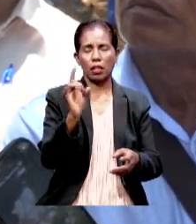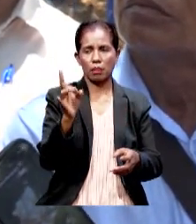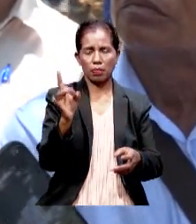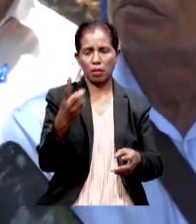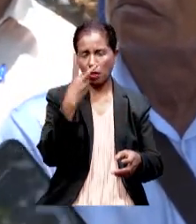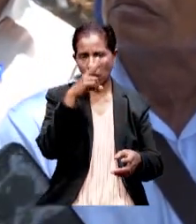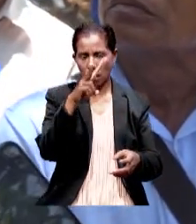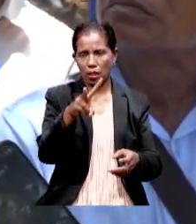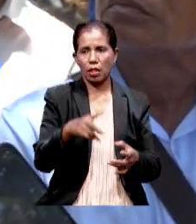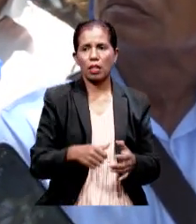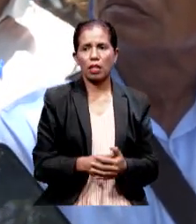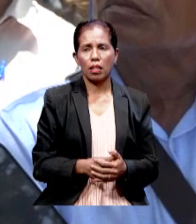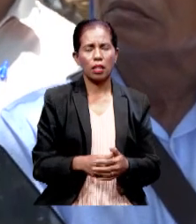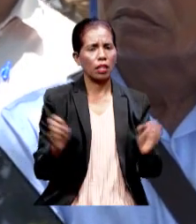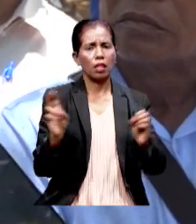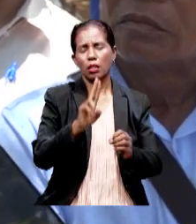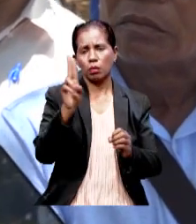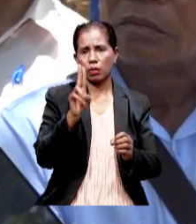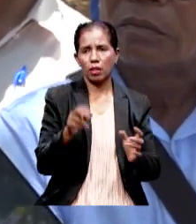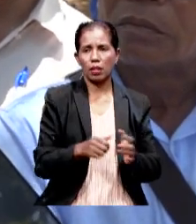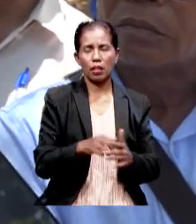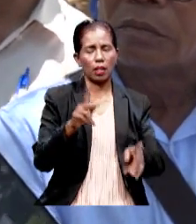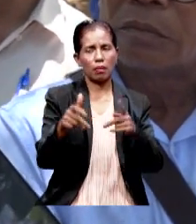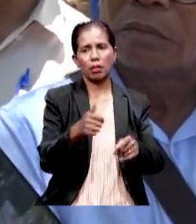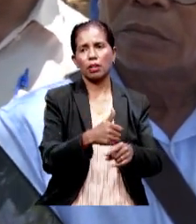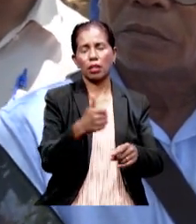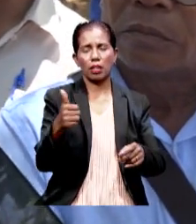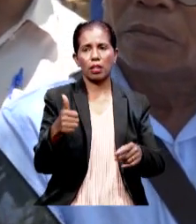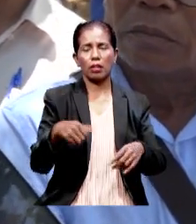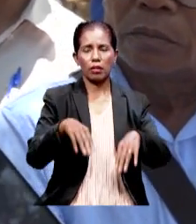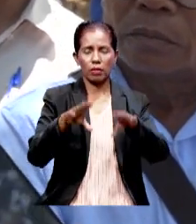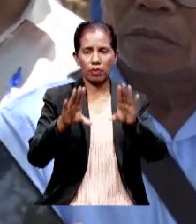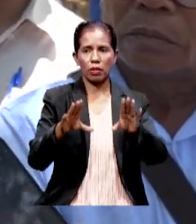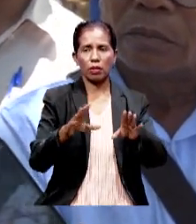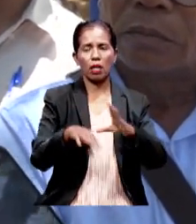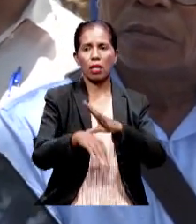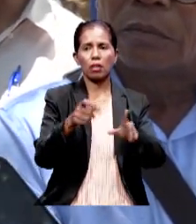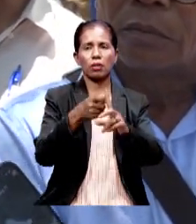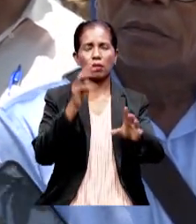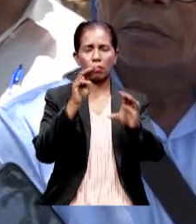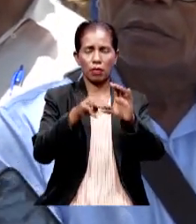agora é o mata. Mas ela usa. É uma ser fã que ele mudou, né. Maioria saiu si